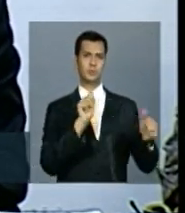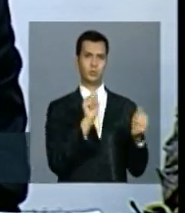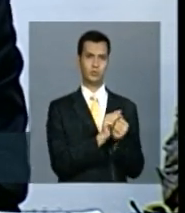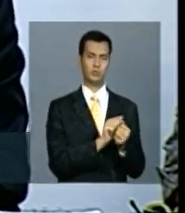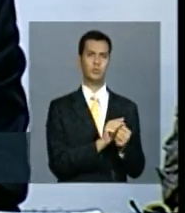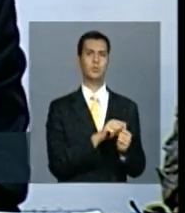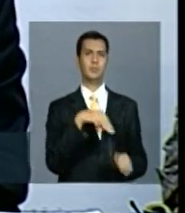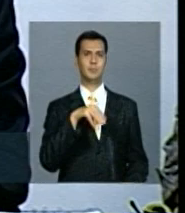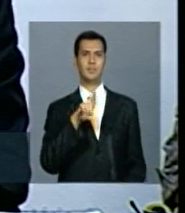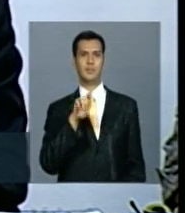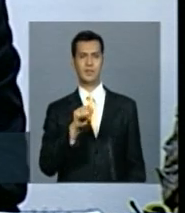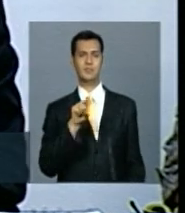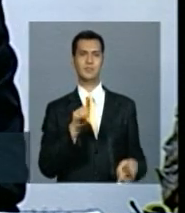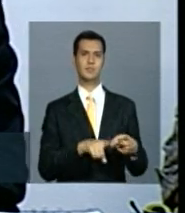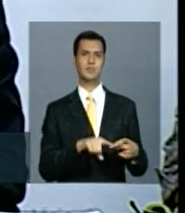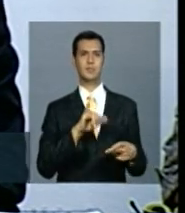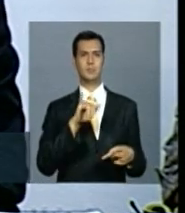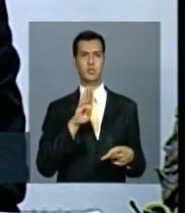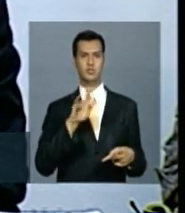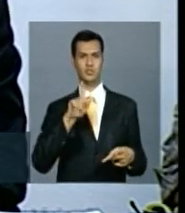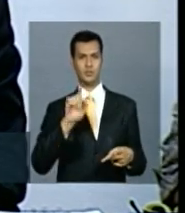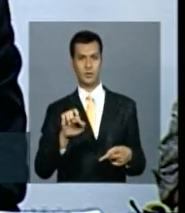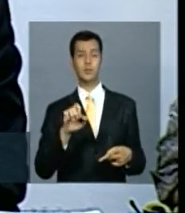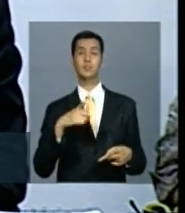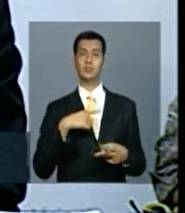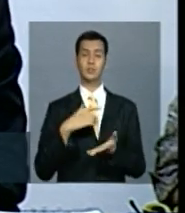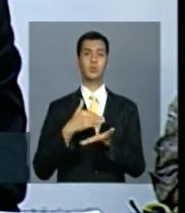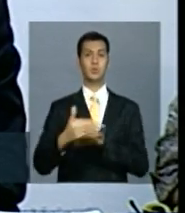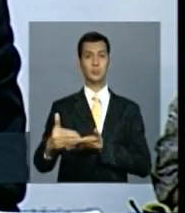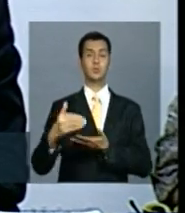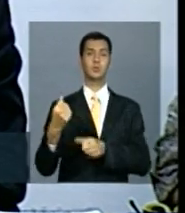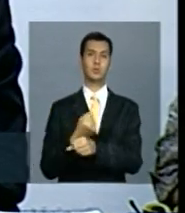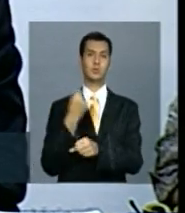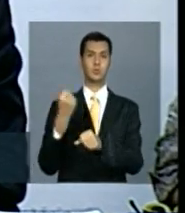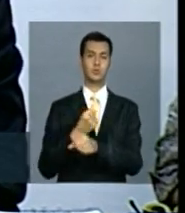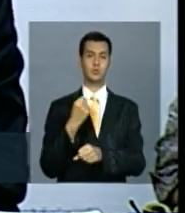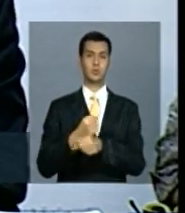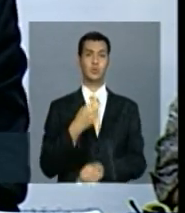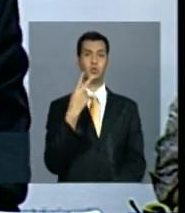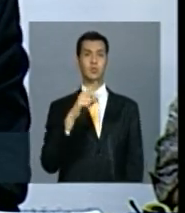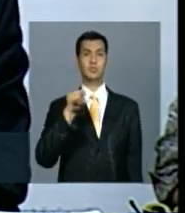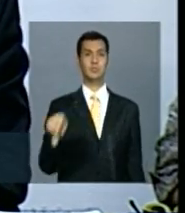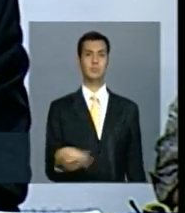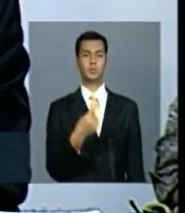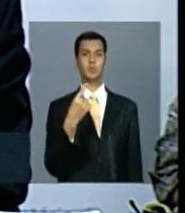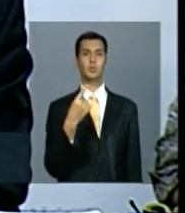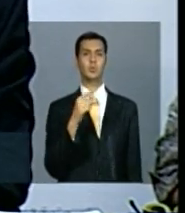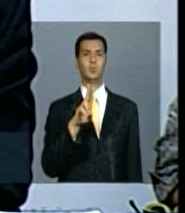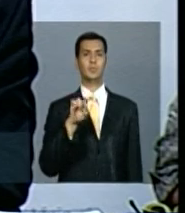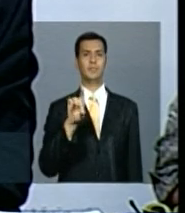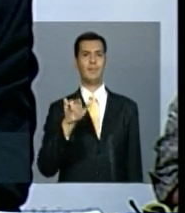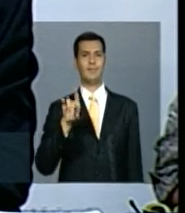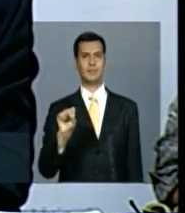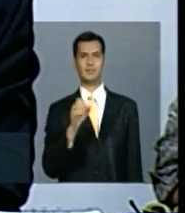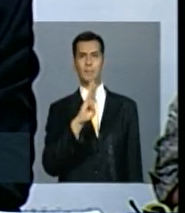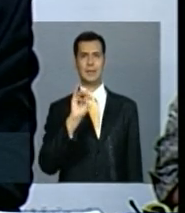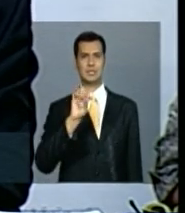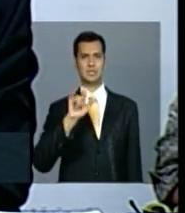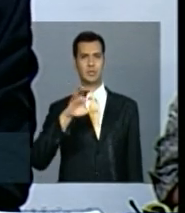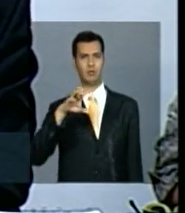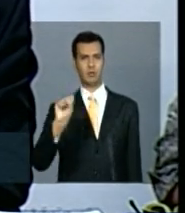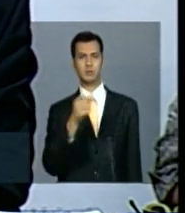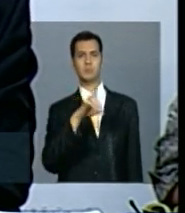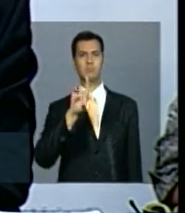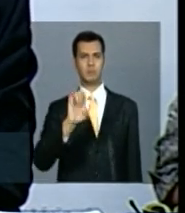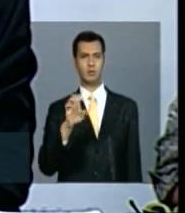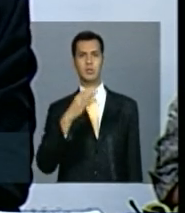e nós iniciamos a construção de mais de 2000 unidades básicas de saúde adaptadas para essa realidade para